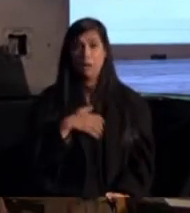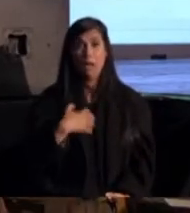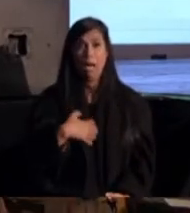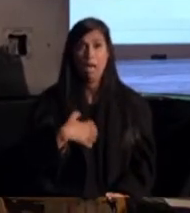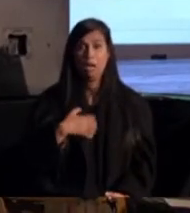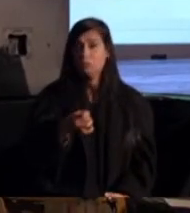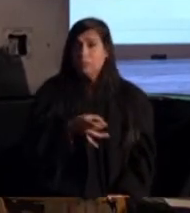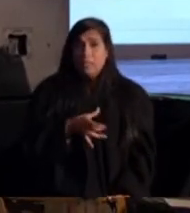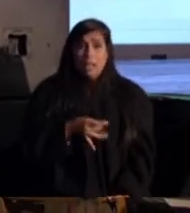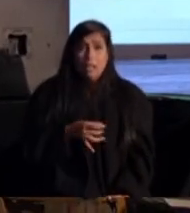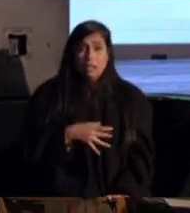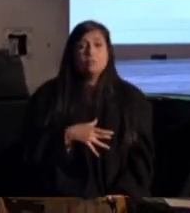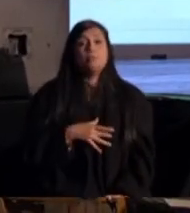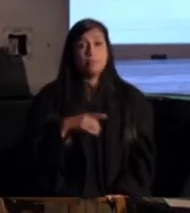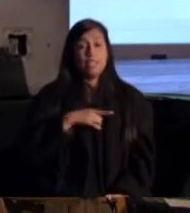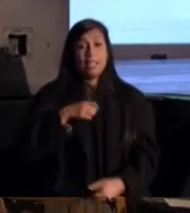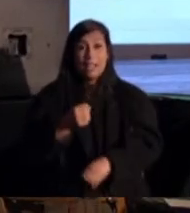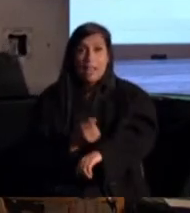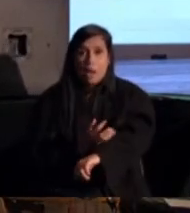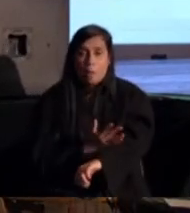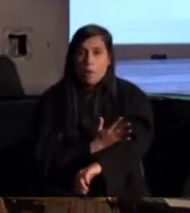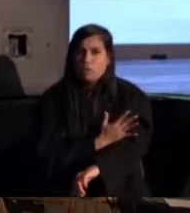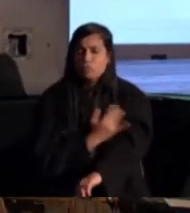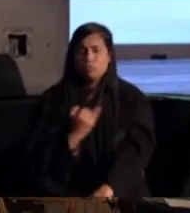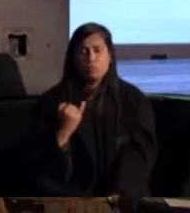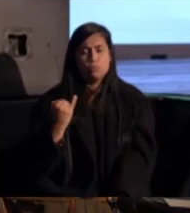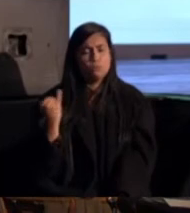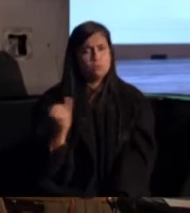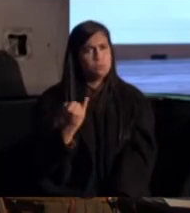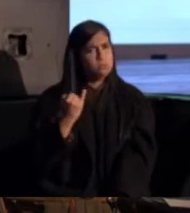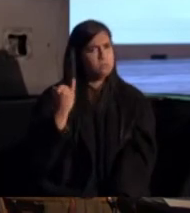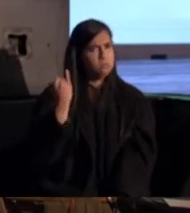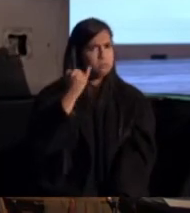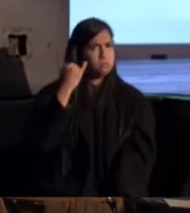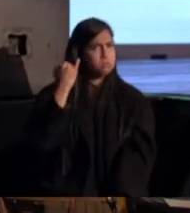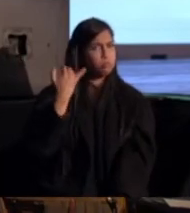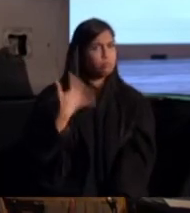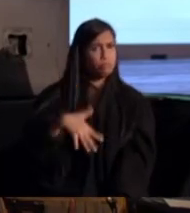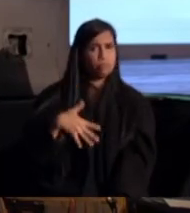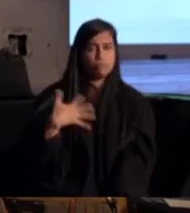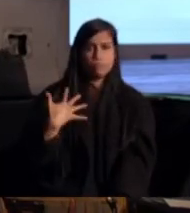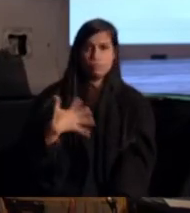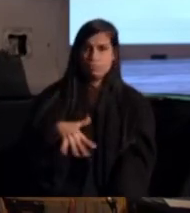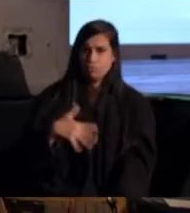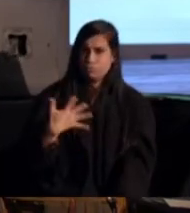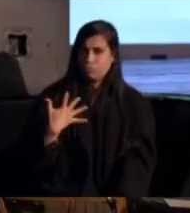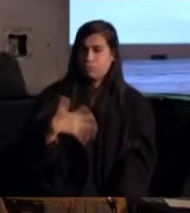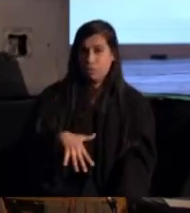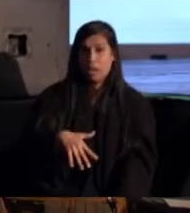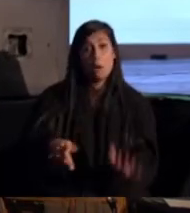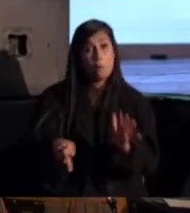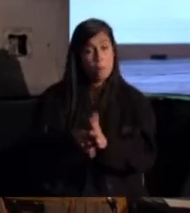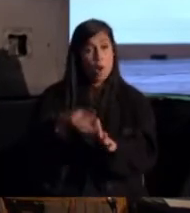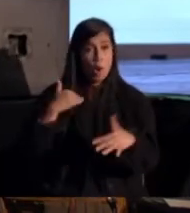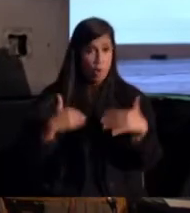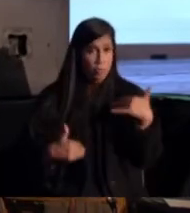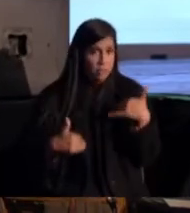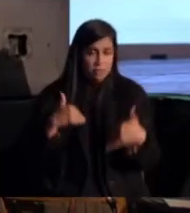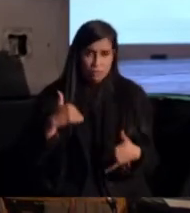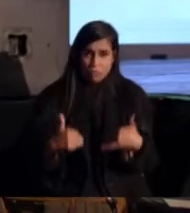São emoções fundamentais que implicam em respostas fisiológicas, em